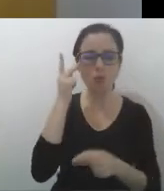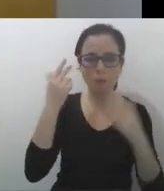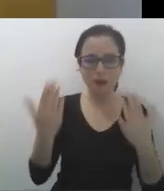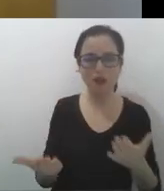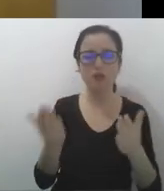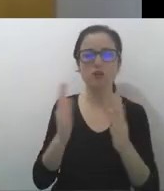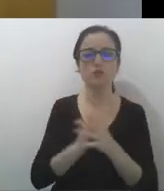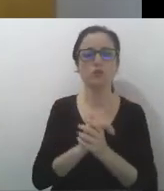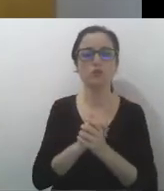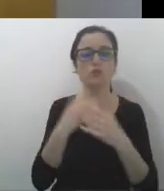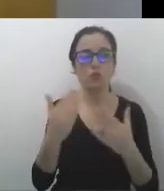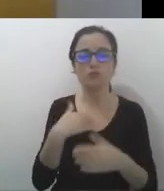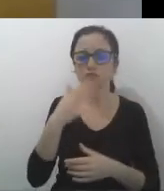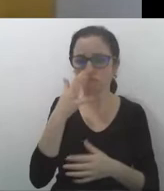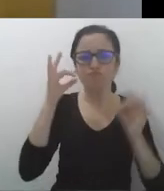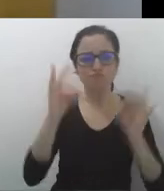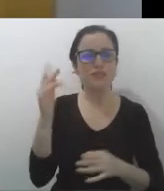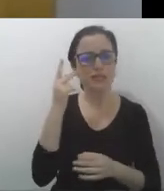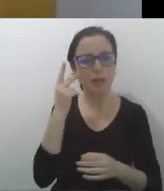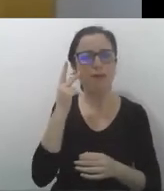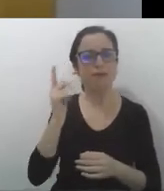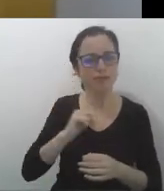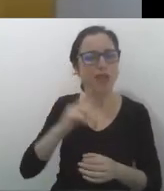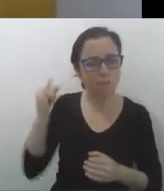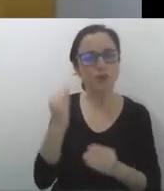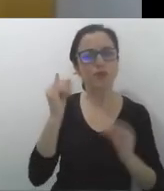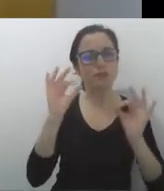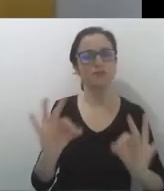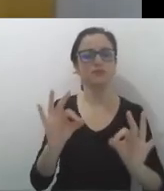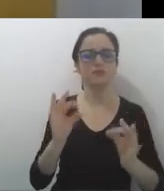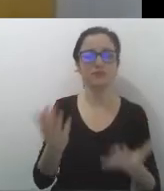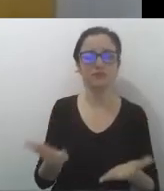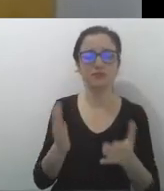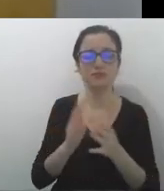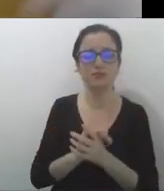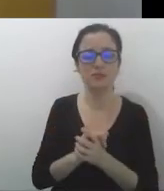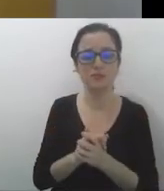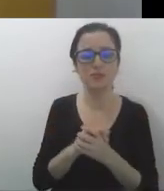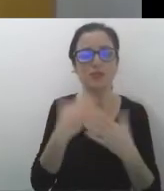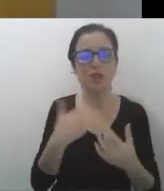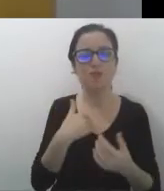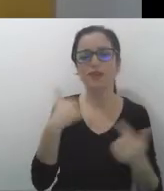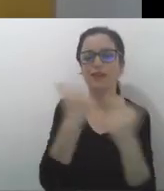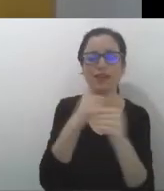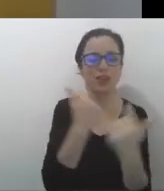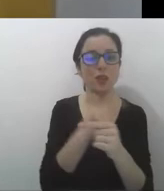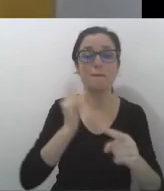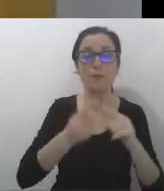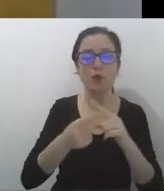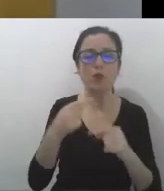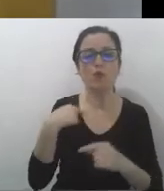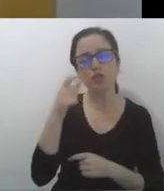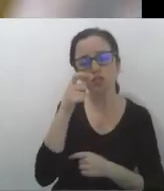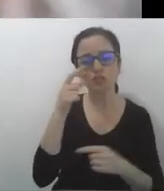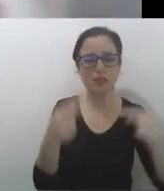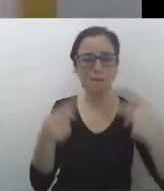etc., como São Paulo, e a afirmação, né, que São Paulo está tendo. Eu estou rindo porque eu assisti um debate outro dia